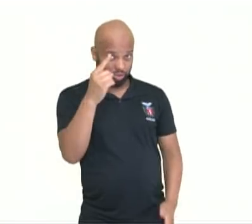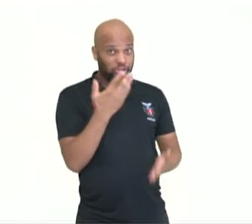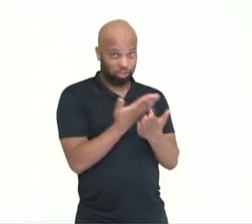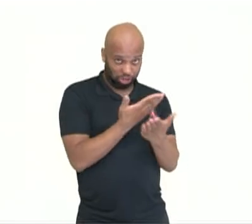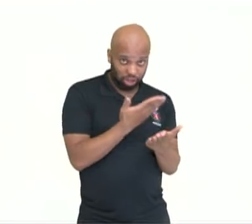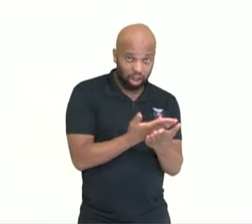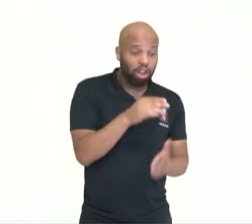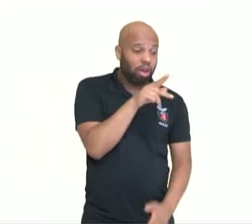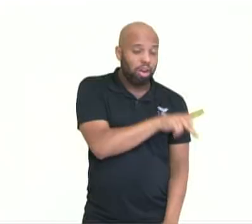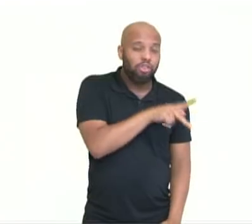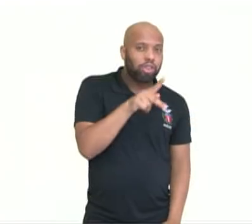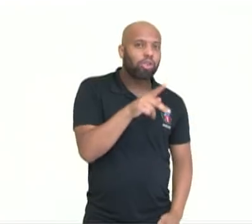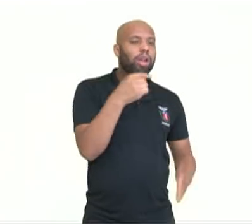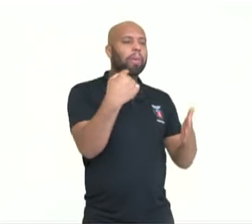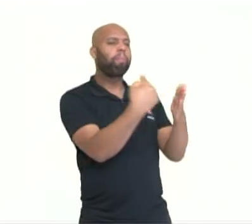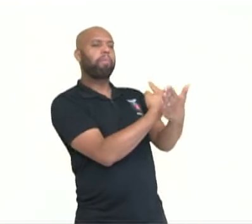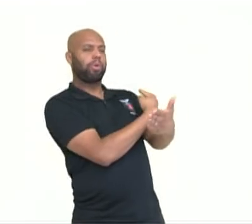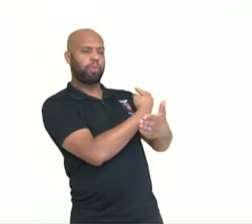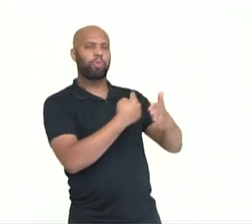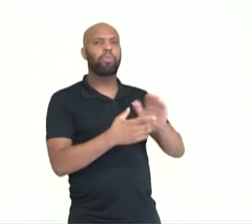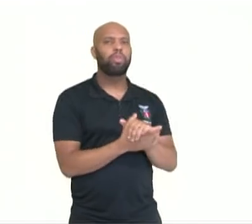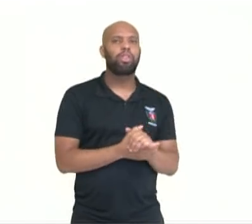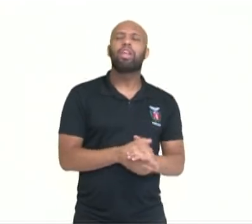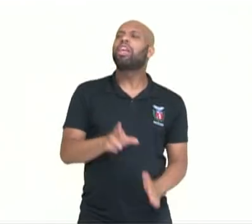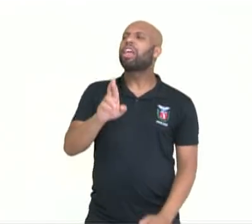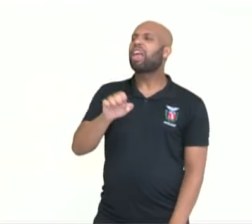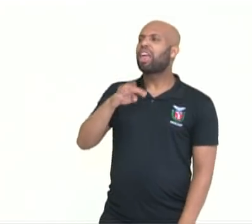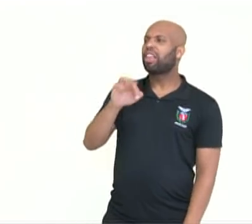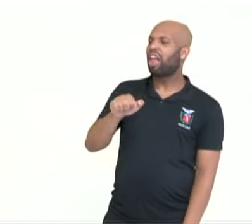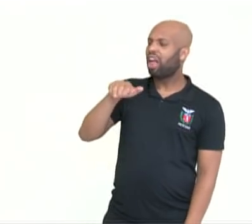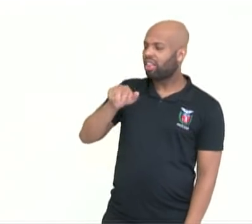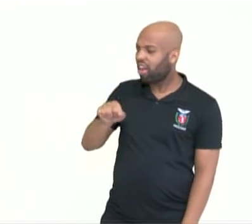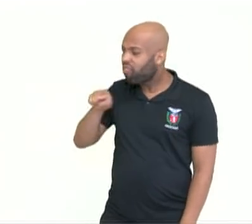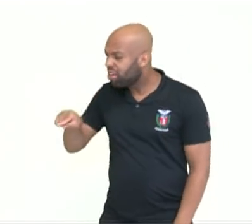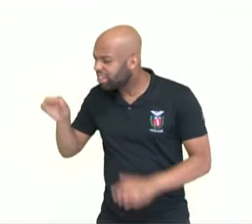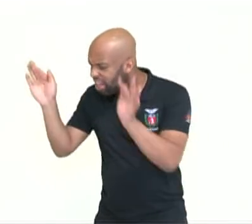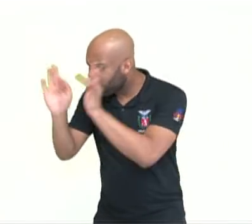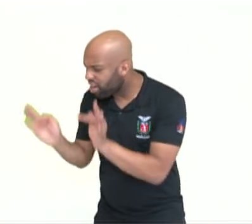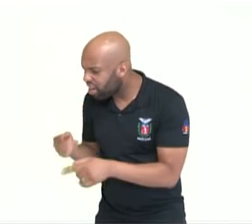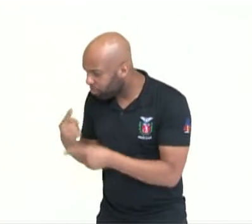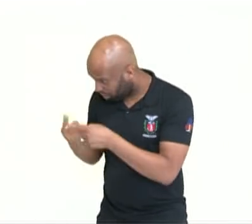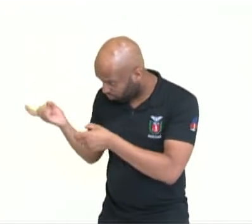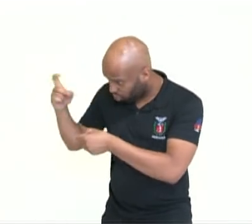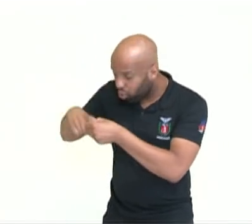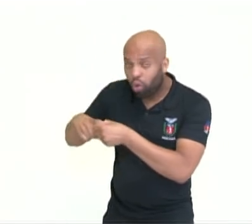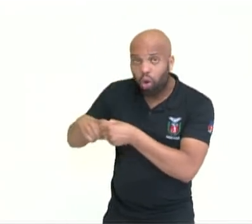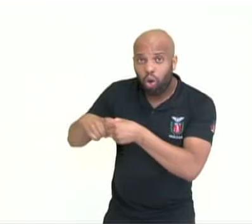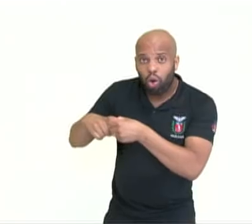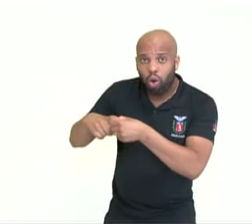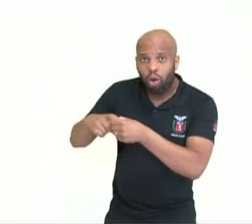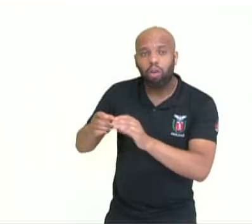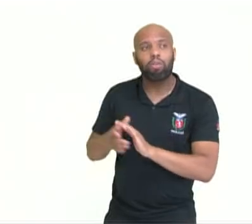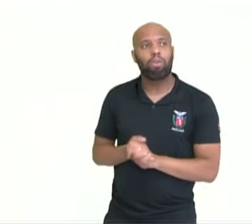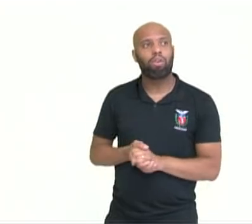a professora me perguntou, Renata, você está feliz pelo retorno? Olha só,